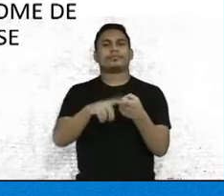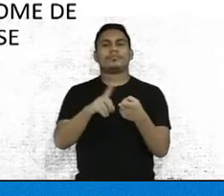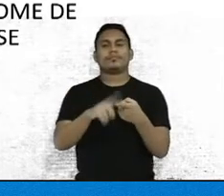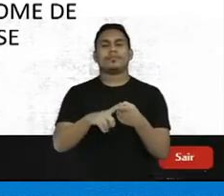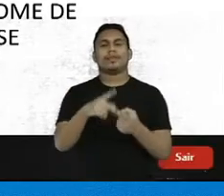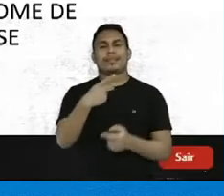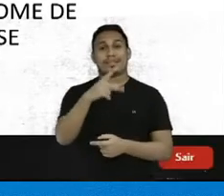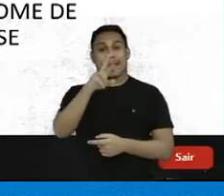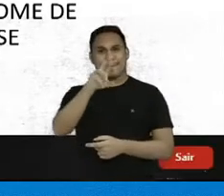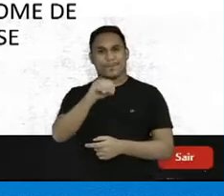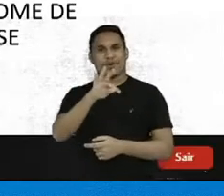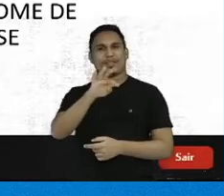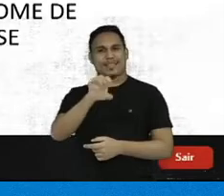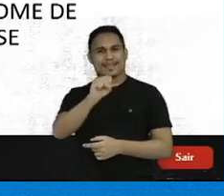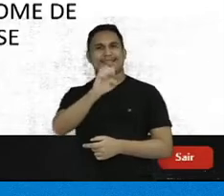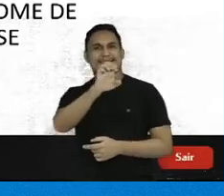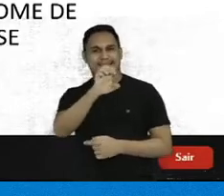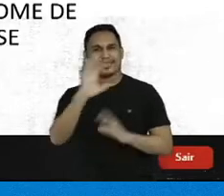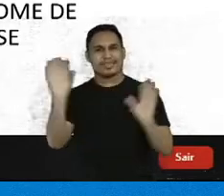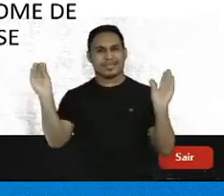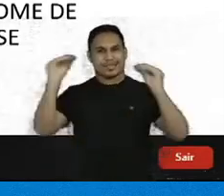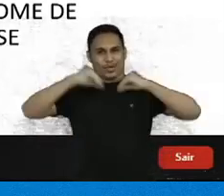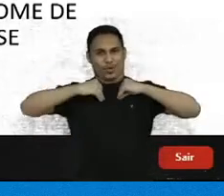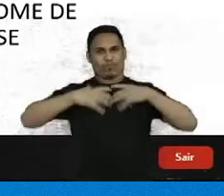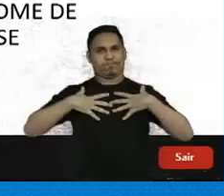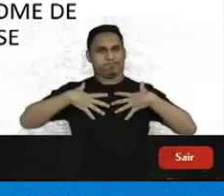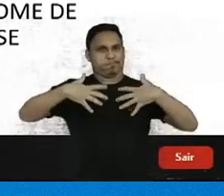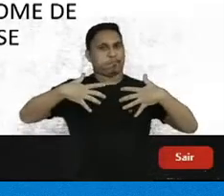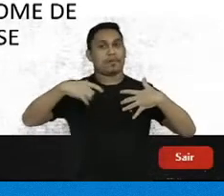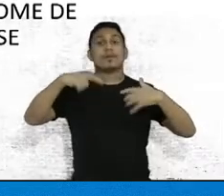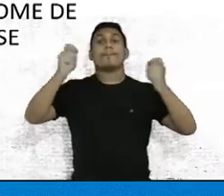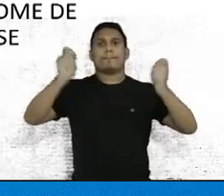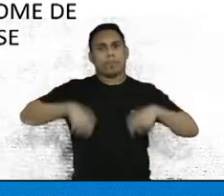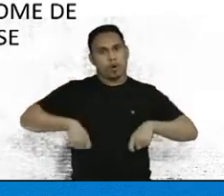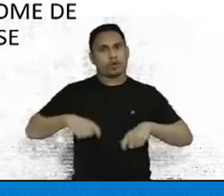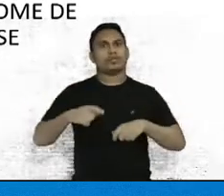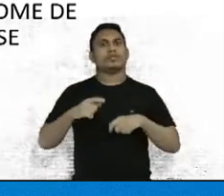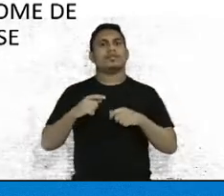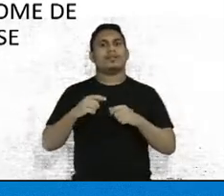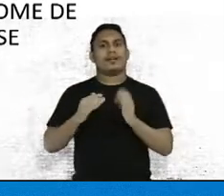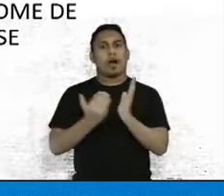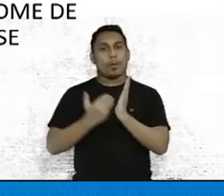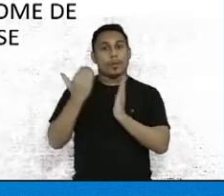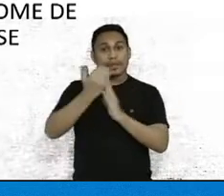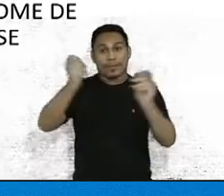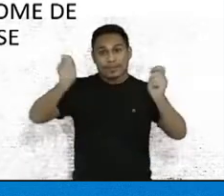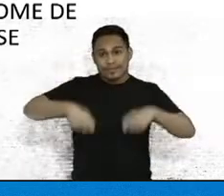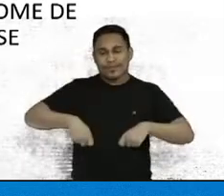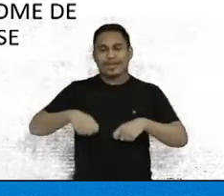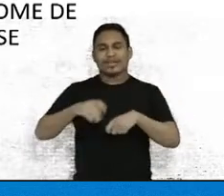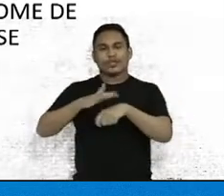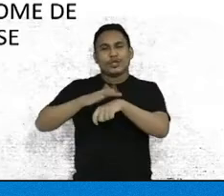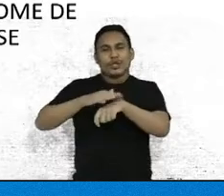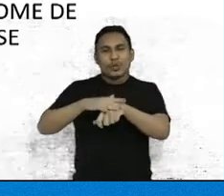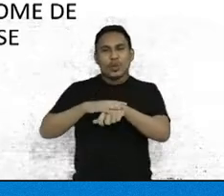silicone de mama, aumentando o risco de doenças autoimunes. Isso está em franco debate, tá?